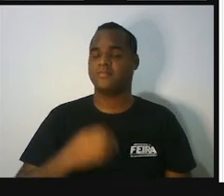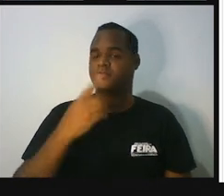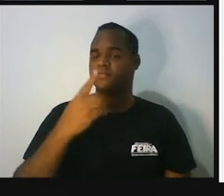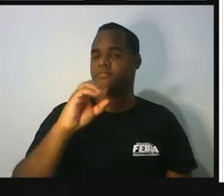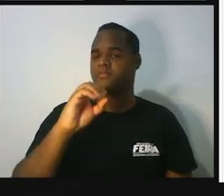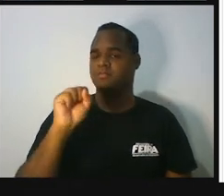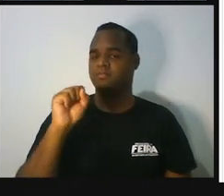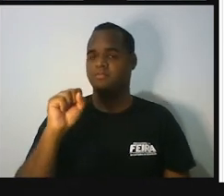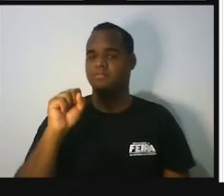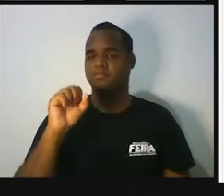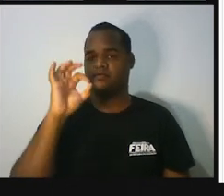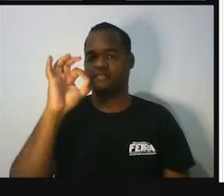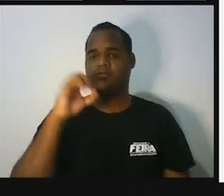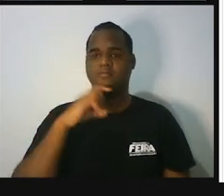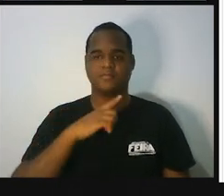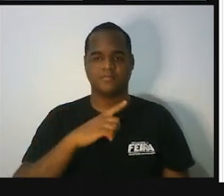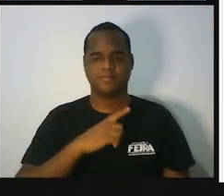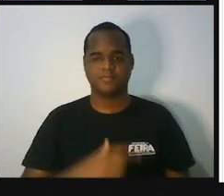108 graus.